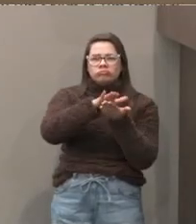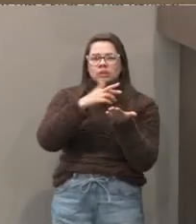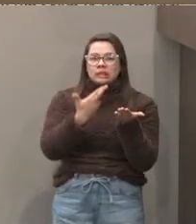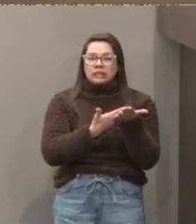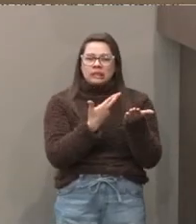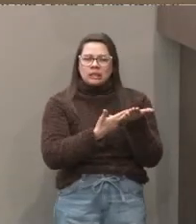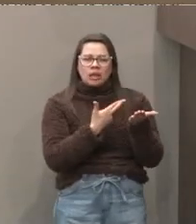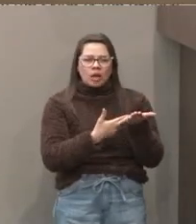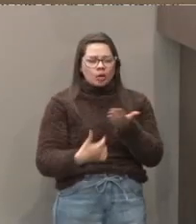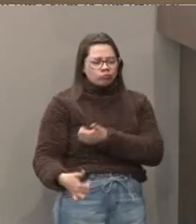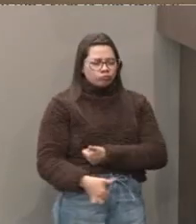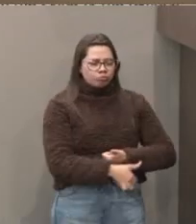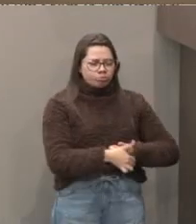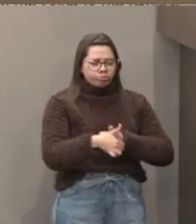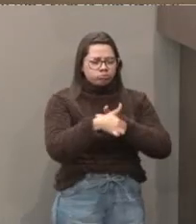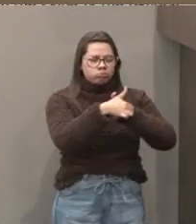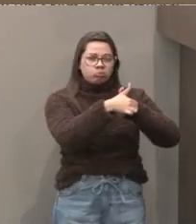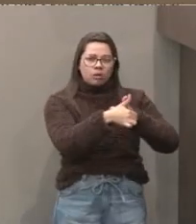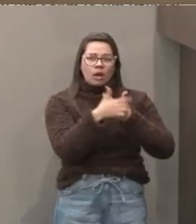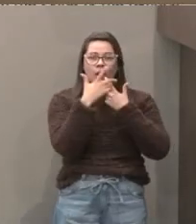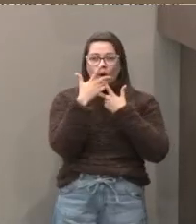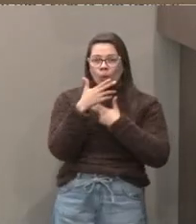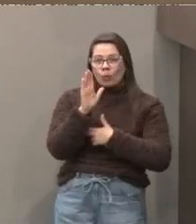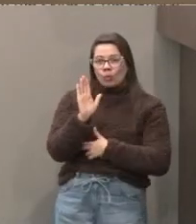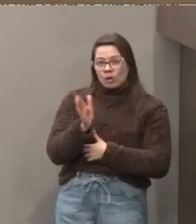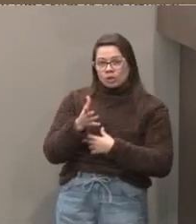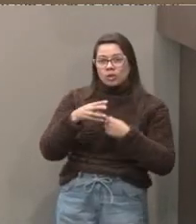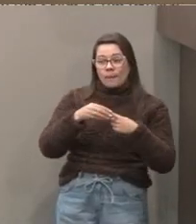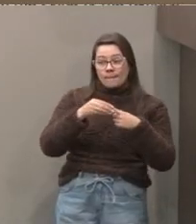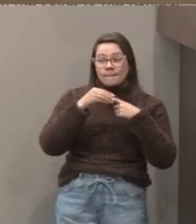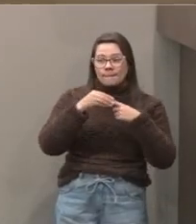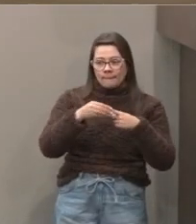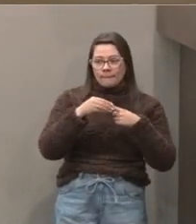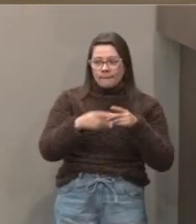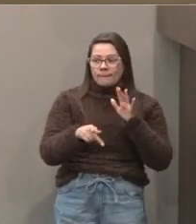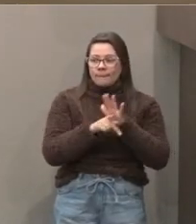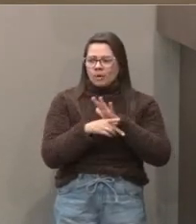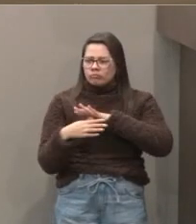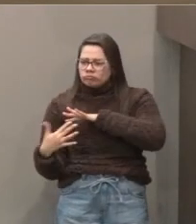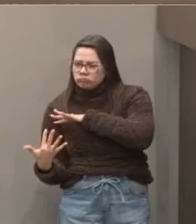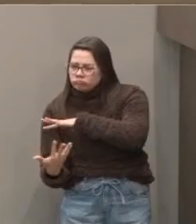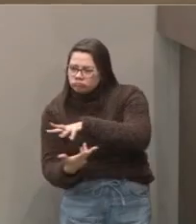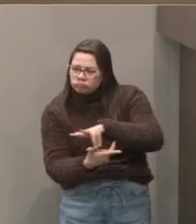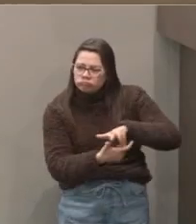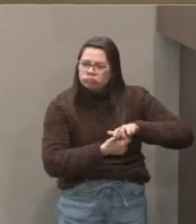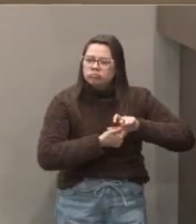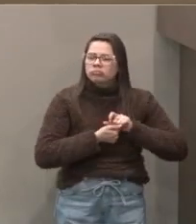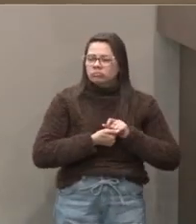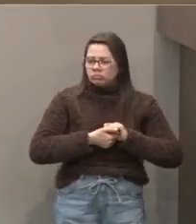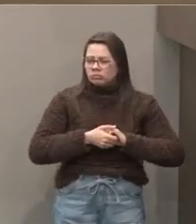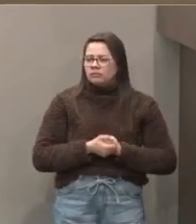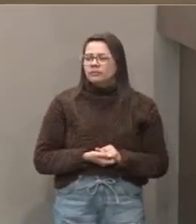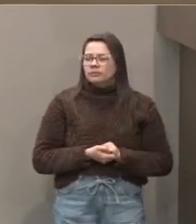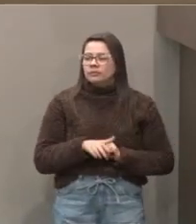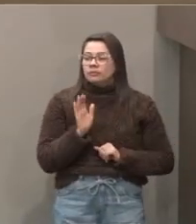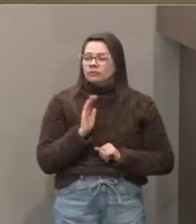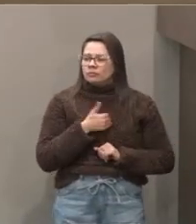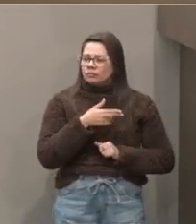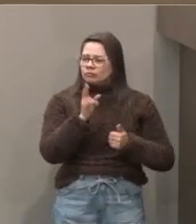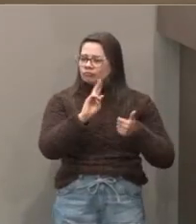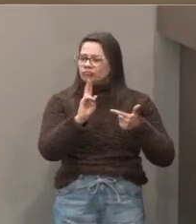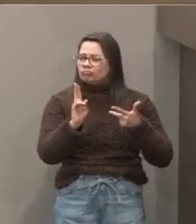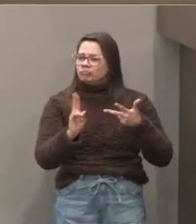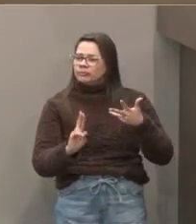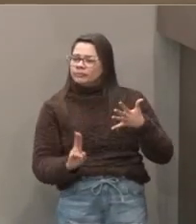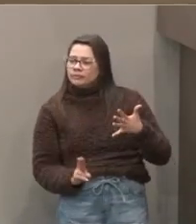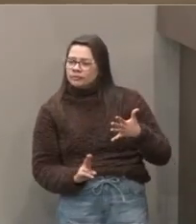revistas de qualificação como este, que é o principal journal do mundo. Os nossos nomes